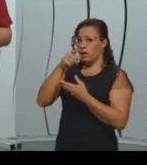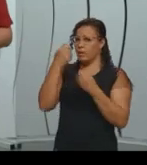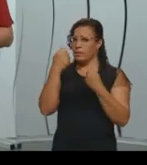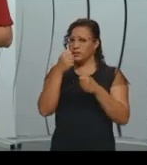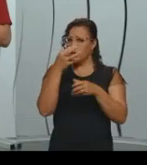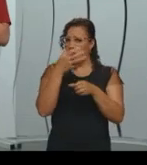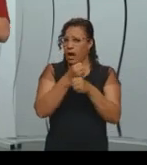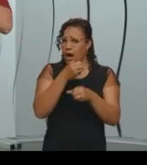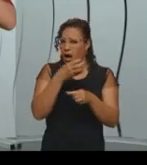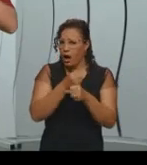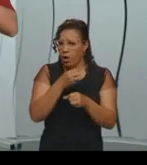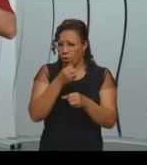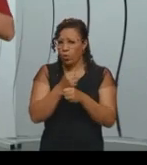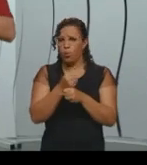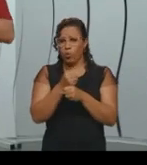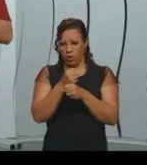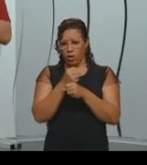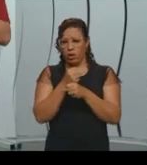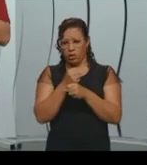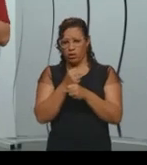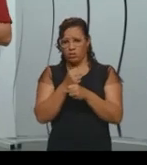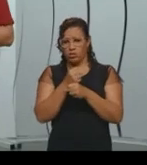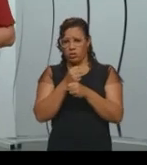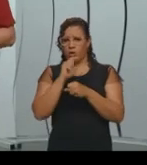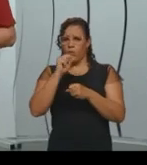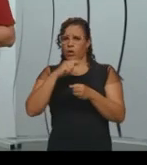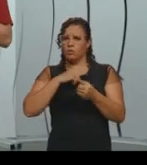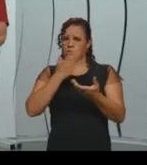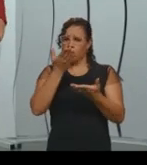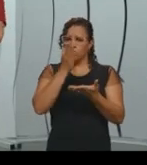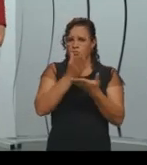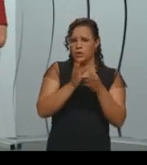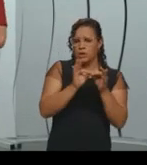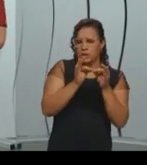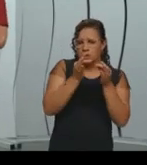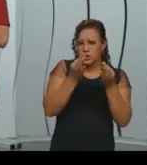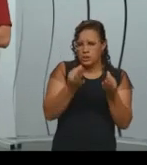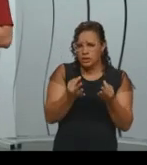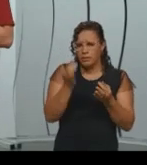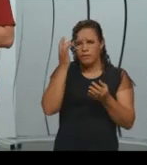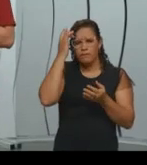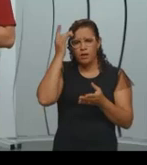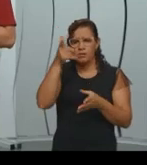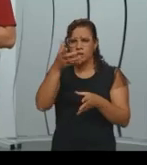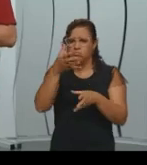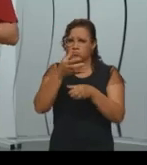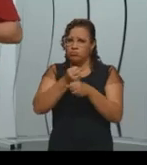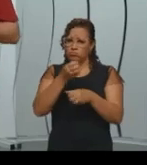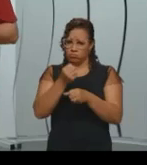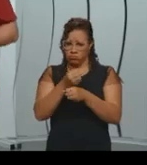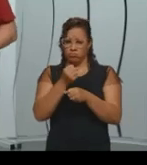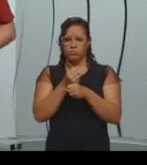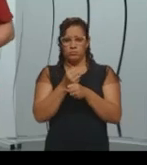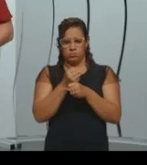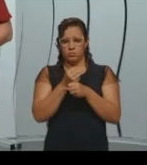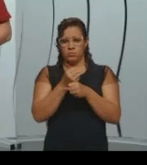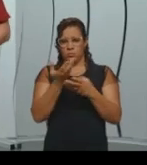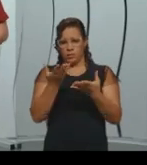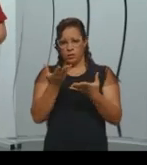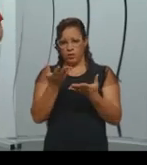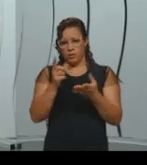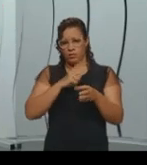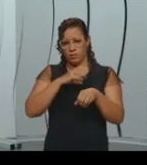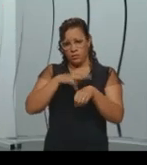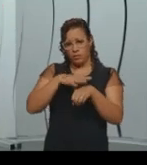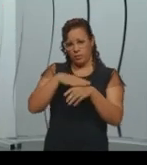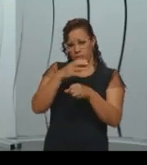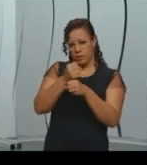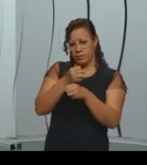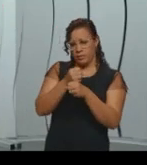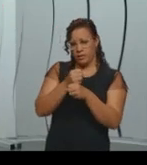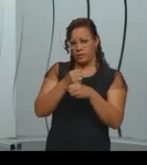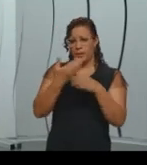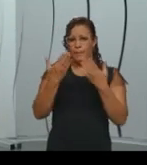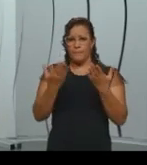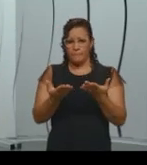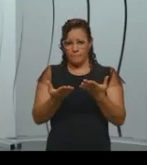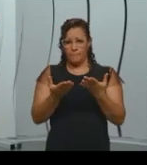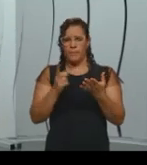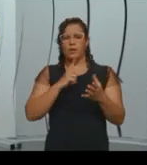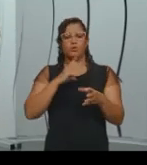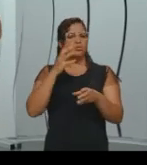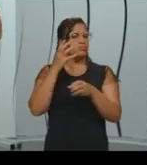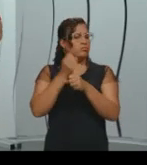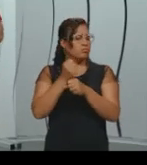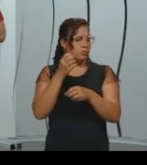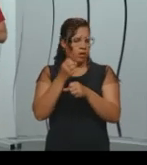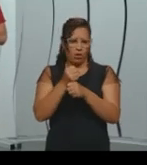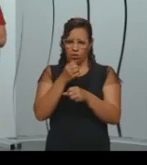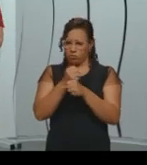essa área. Você pode até dividir em áreas de figuras mais simples para facilitar a sua vida na hora de resolver o exercício, mas é basicamente cálculo